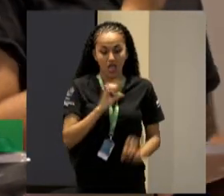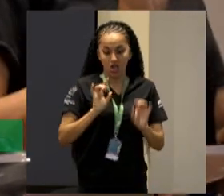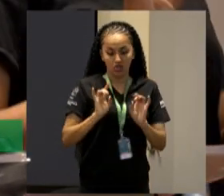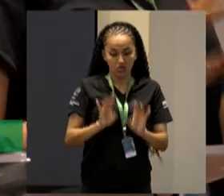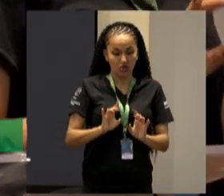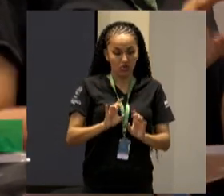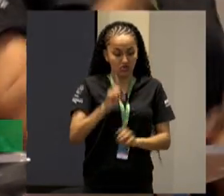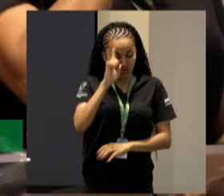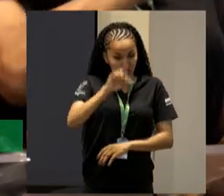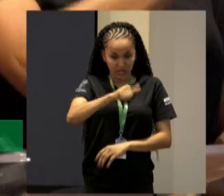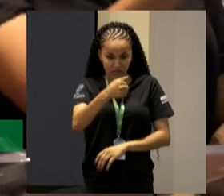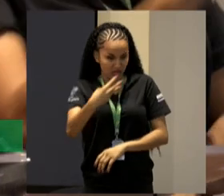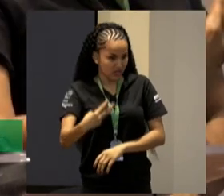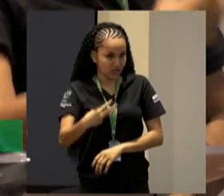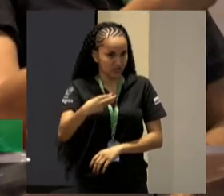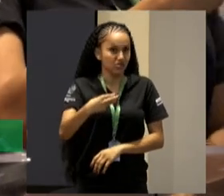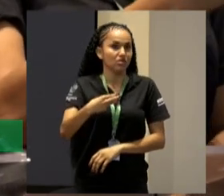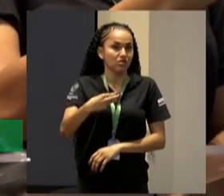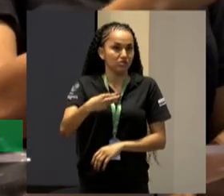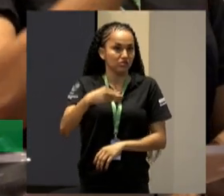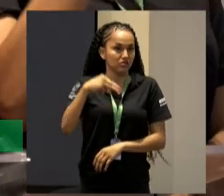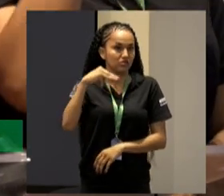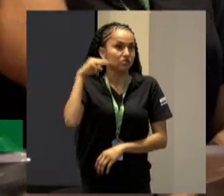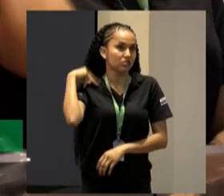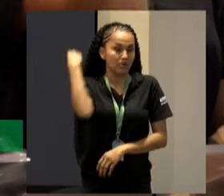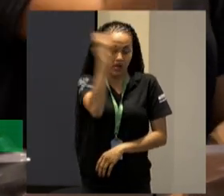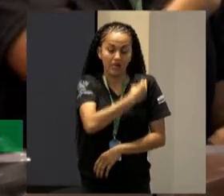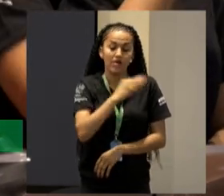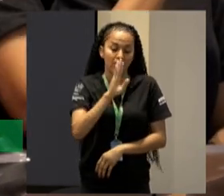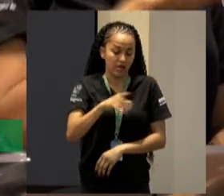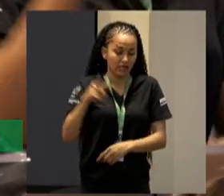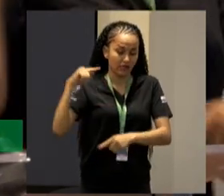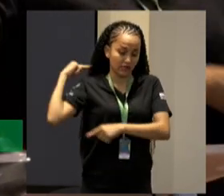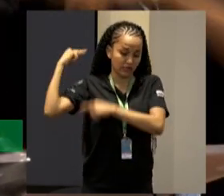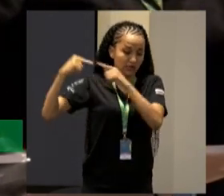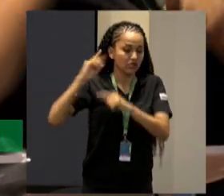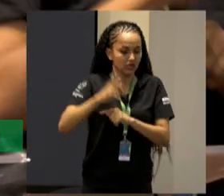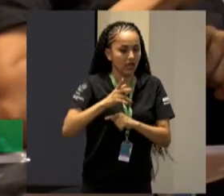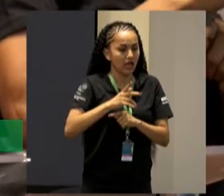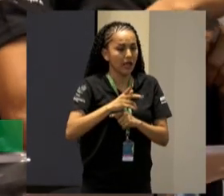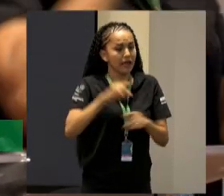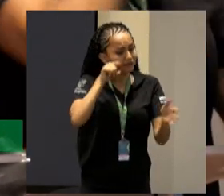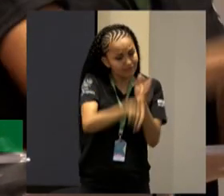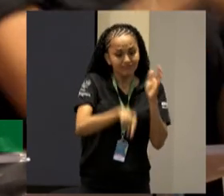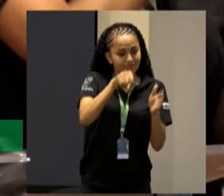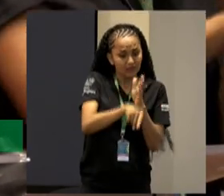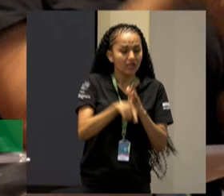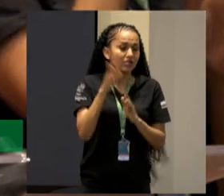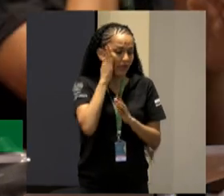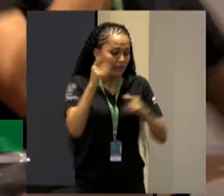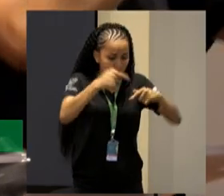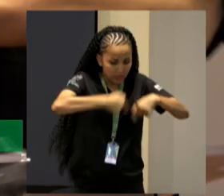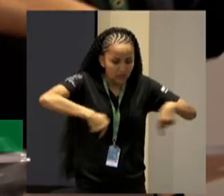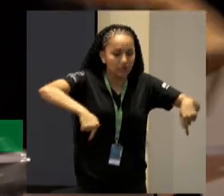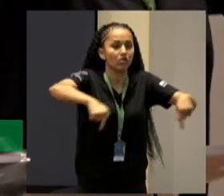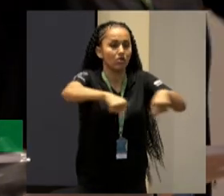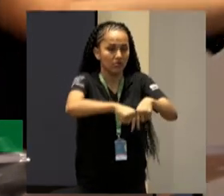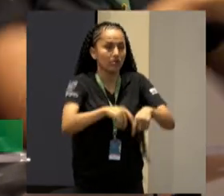no dia 13 de maio, e que a nossa geração já contestava. Sabíamos do quilombo de